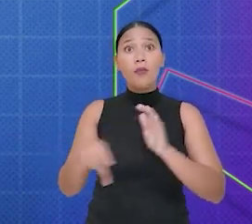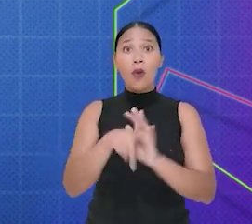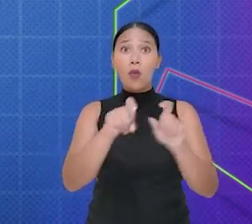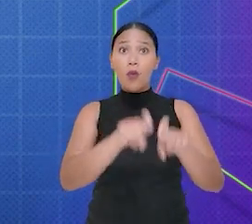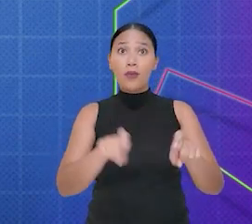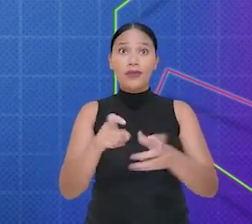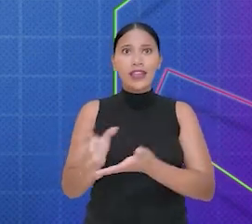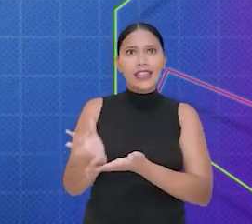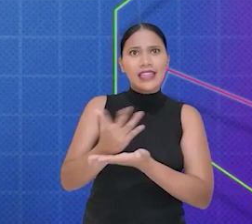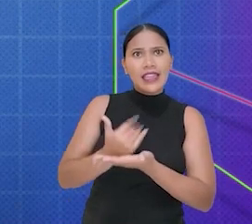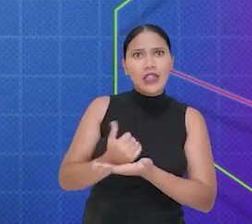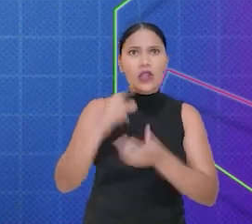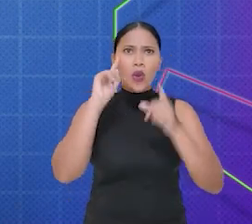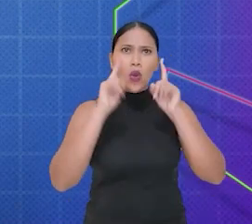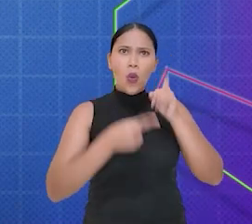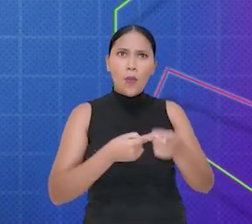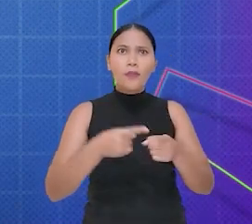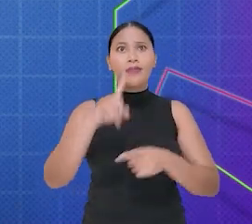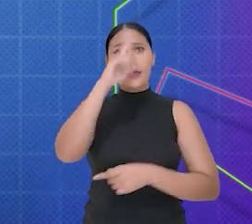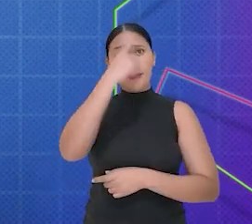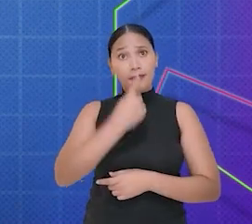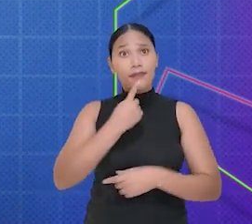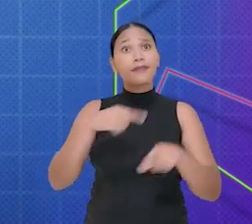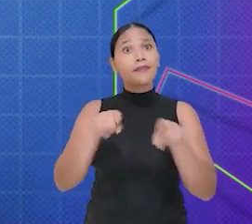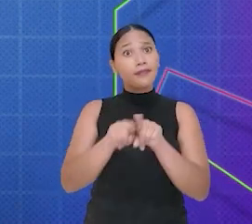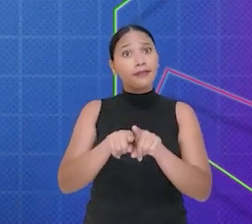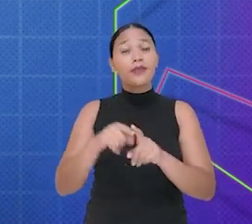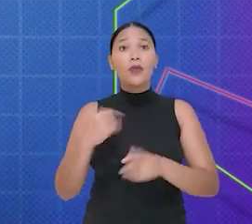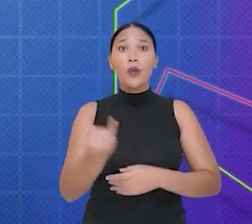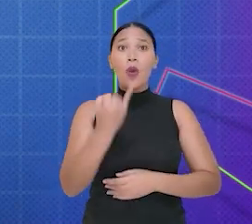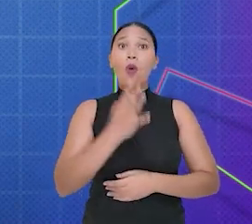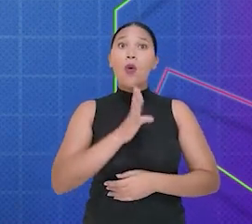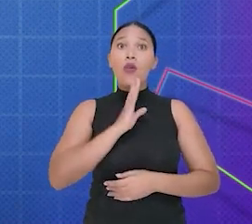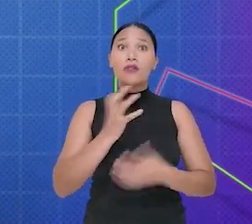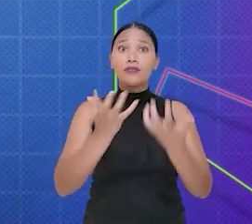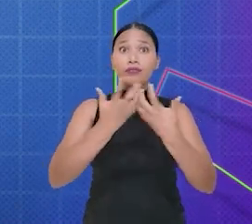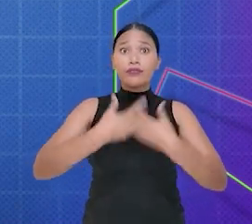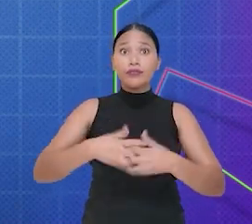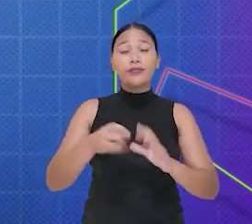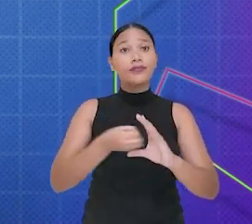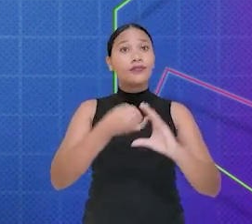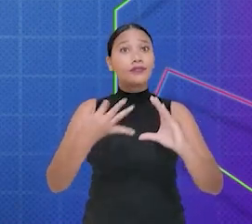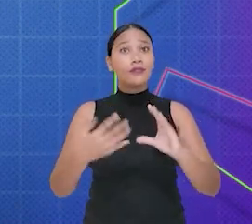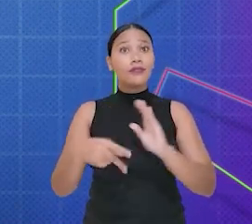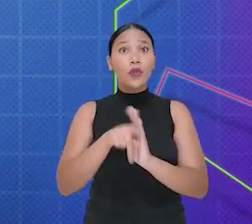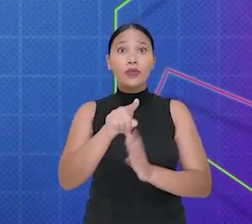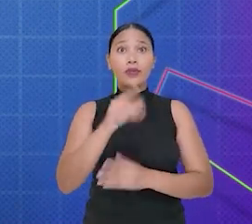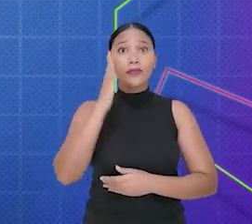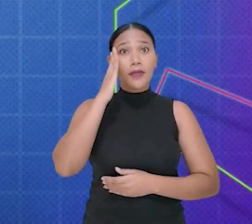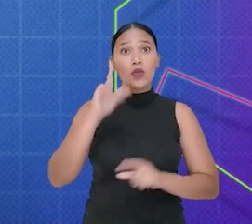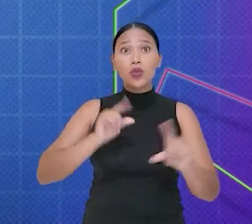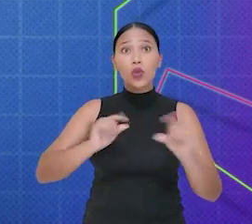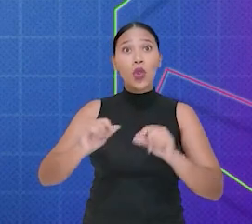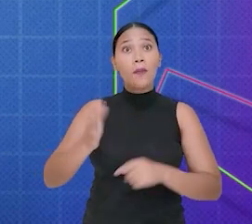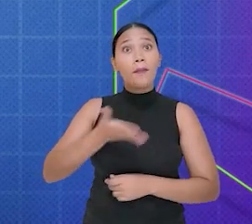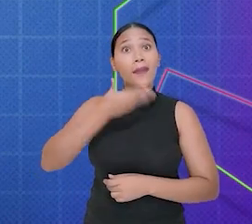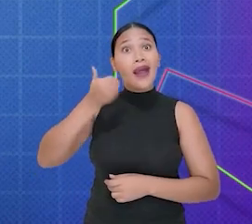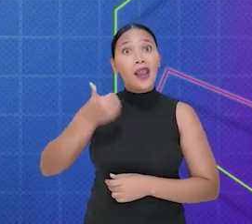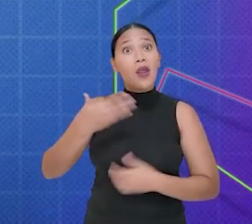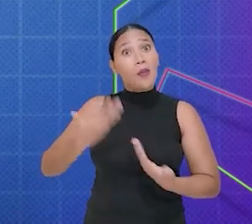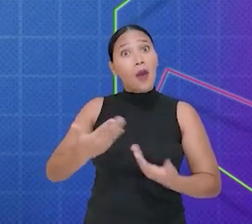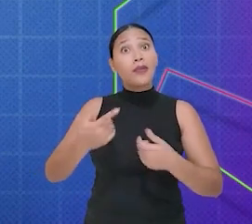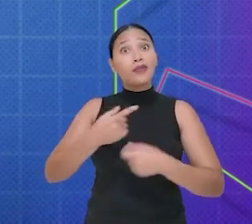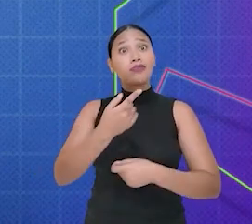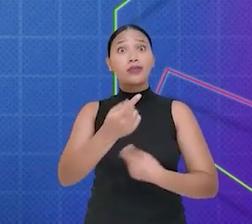informações para o computador, como dados, comandos e até imagens. É importante conhecer suas funções e características, para que você possa escolher o